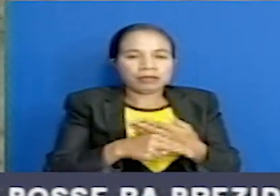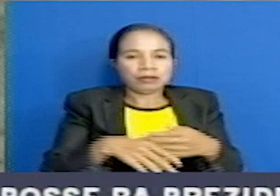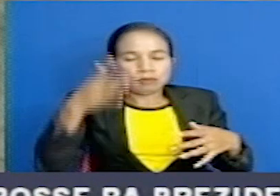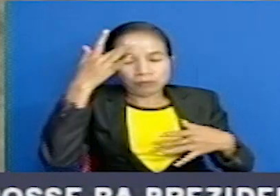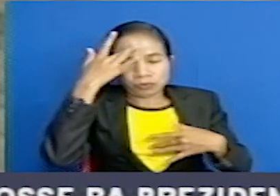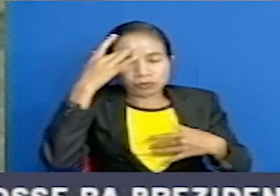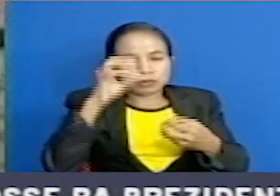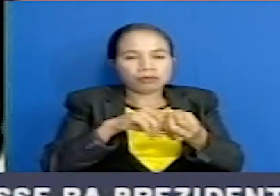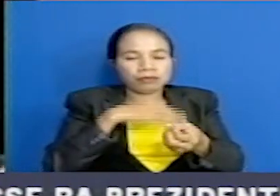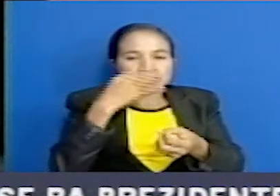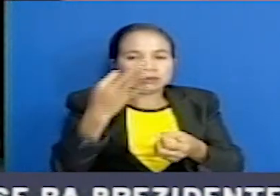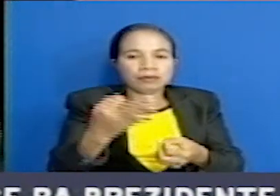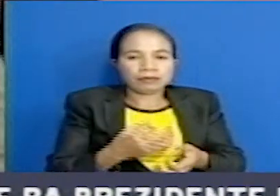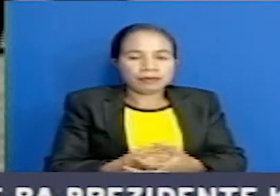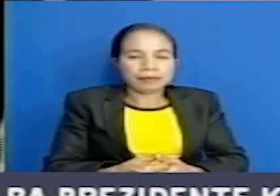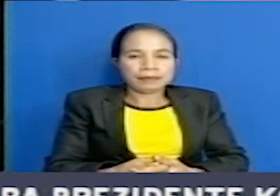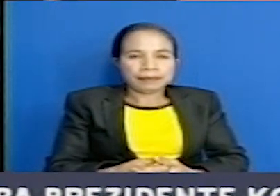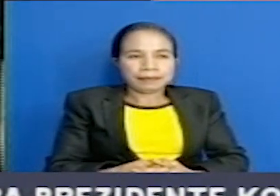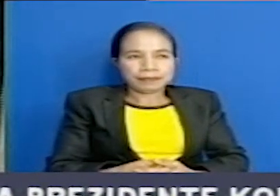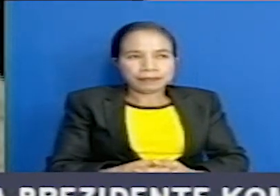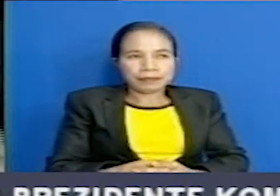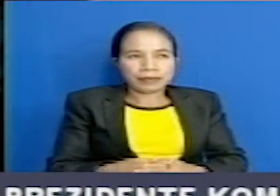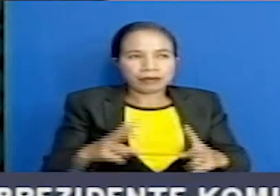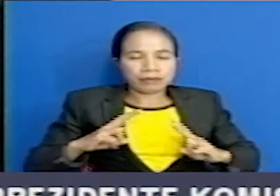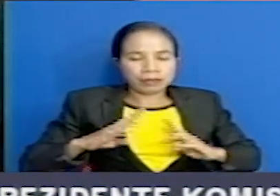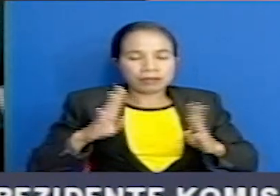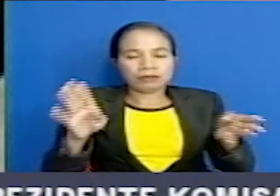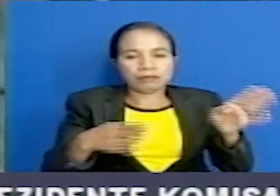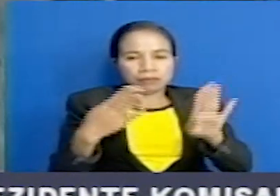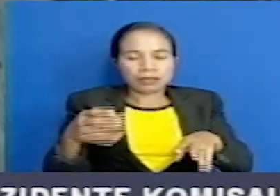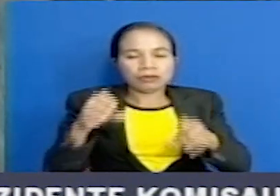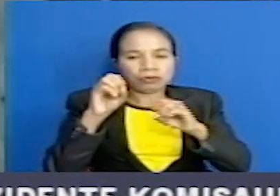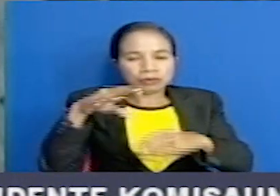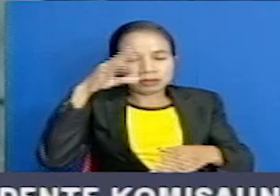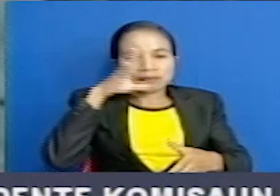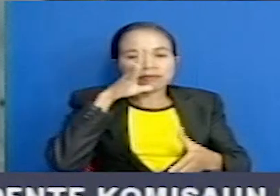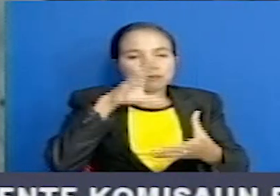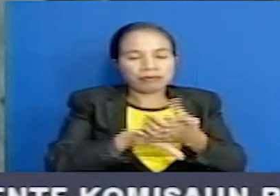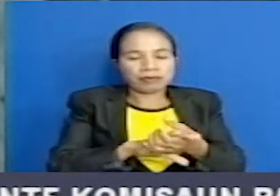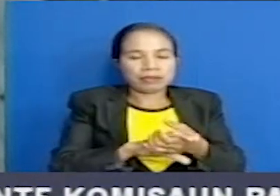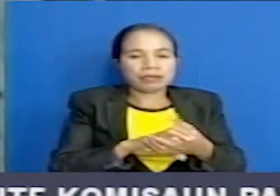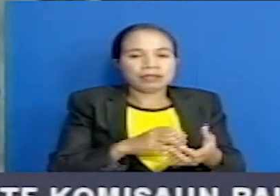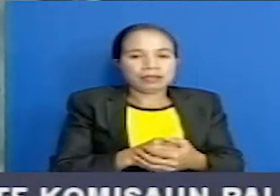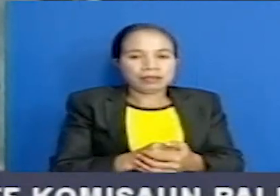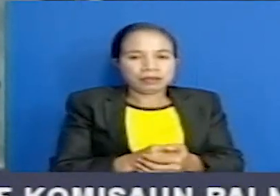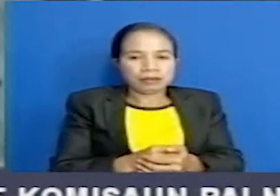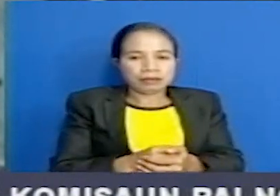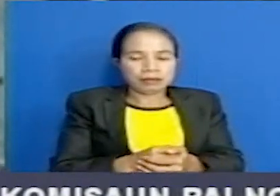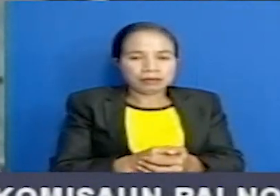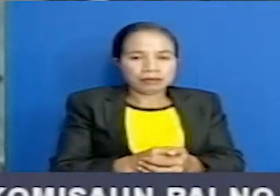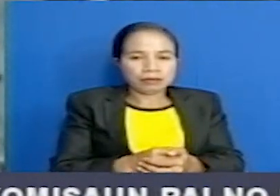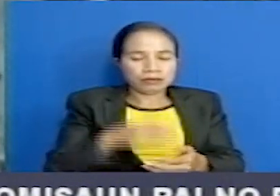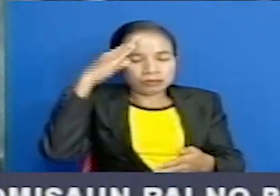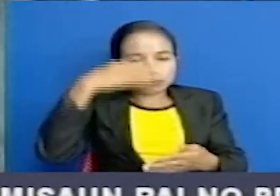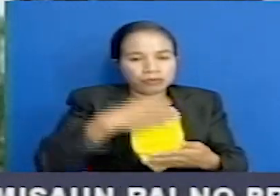homoras COVID-19. Saudoso mate, husikela ni acaben Cristina dos Santos Cruz,